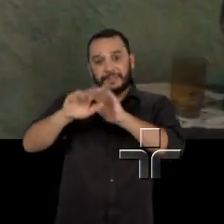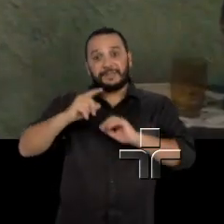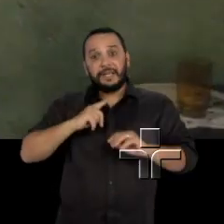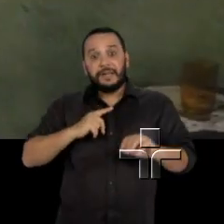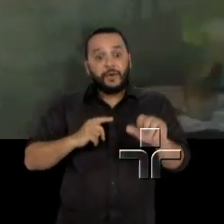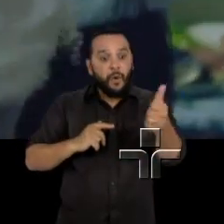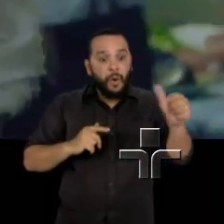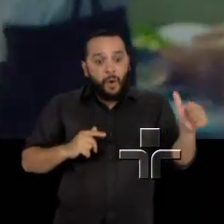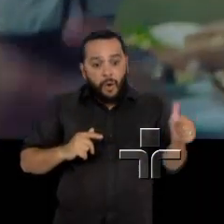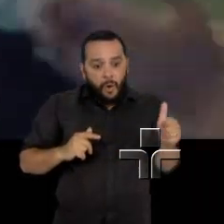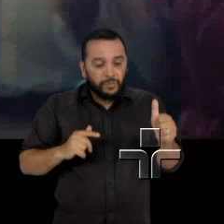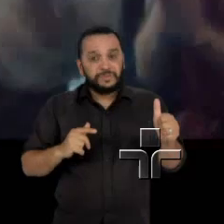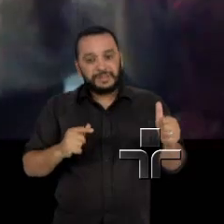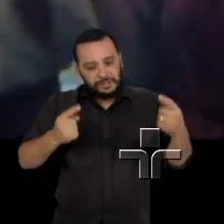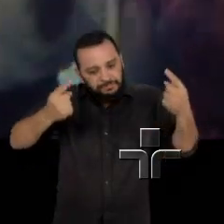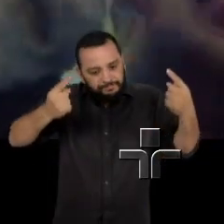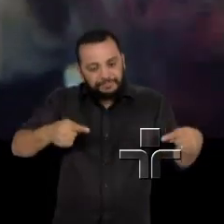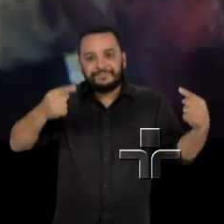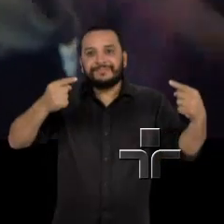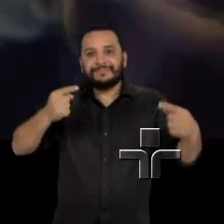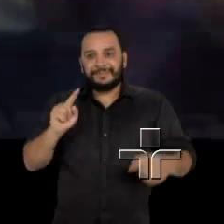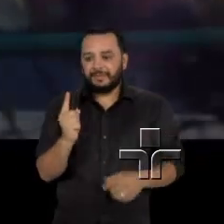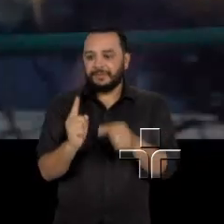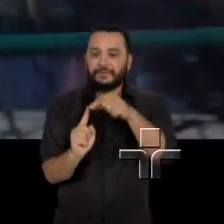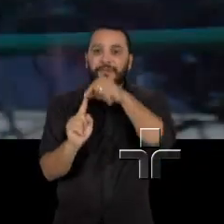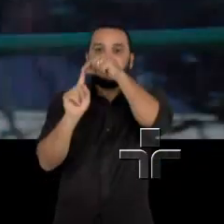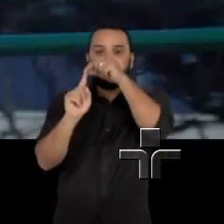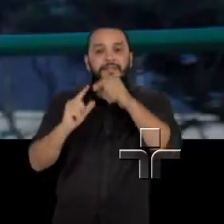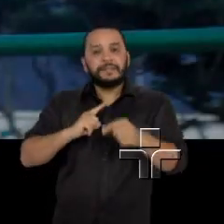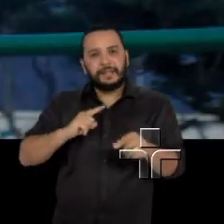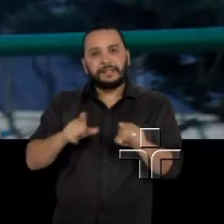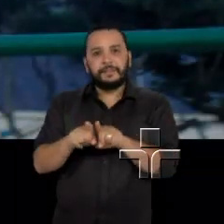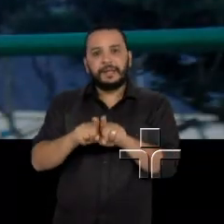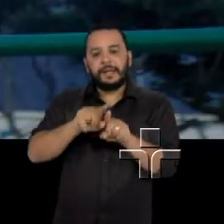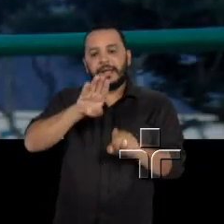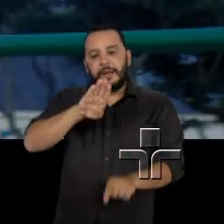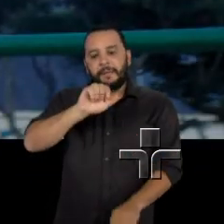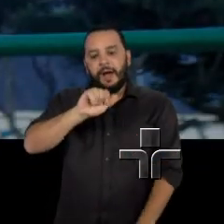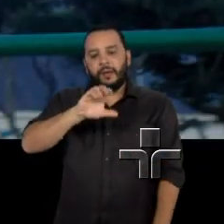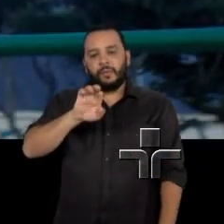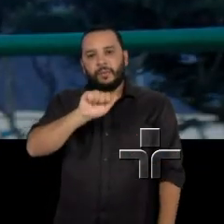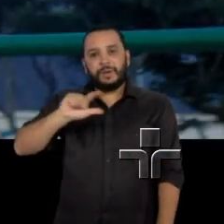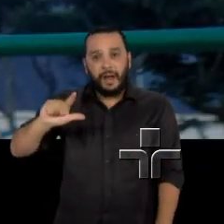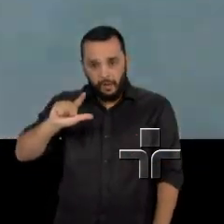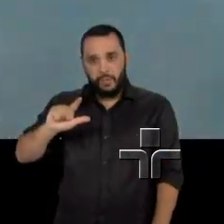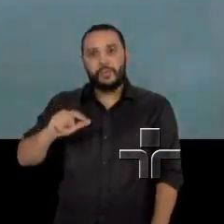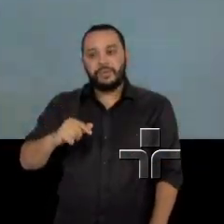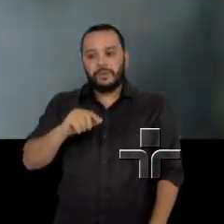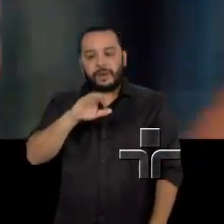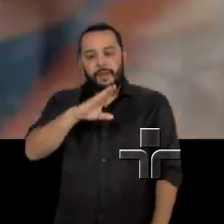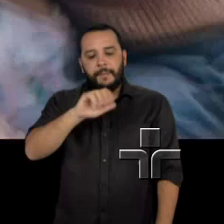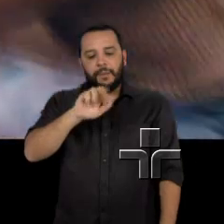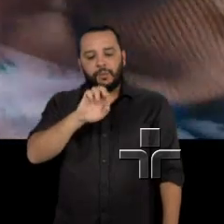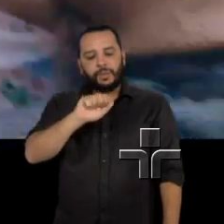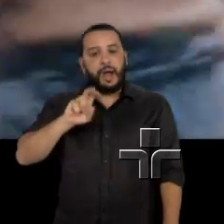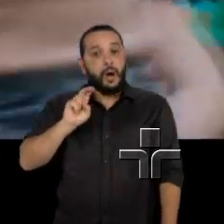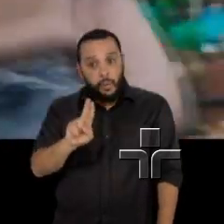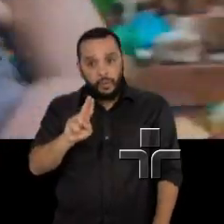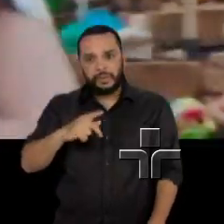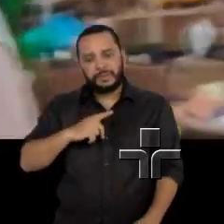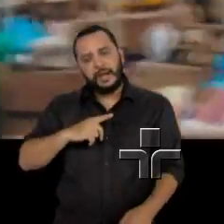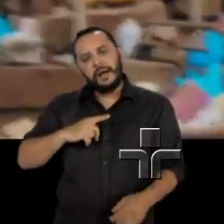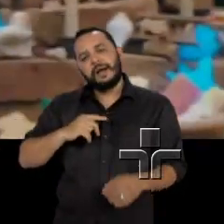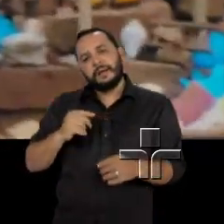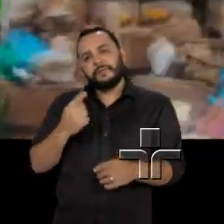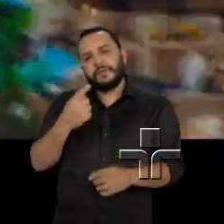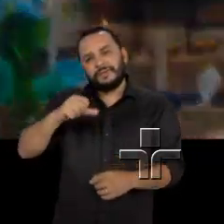produções brasileiras, incluindo um dos favoritos, o longa Bacurau, de Kleber Mendonça Filho. A obra se passa na década de 40